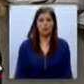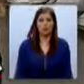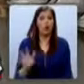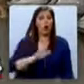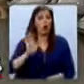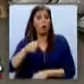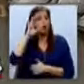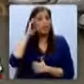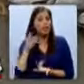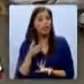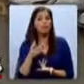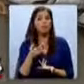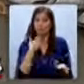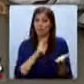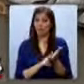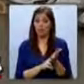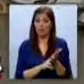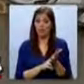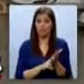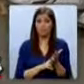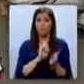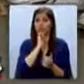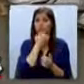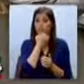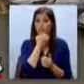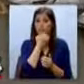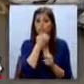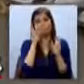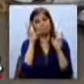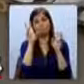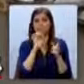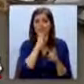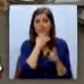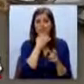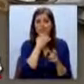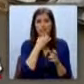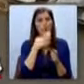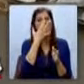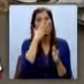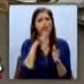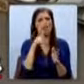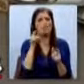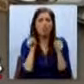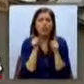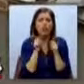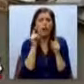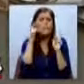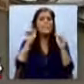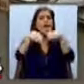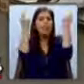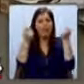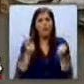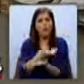Olá, muito boa tarde. A verdade é que este segredo, ou vamos falar até mesmo neste pequeno milagre no que toca à economia nacional, de